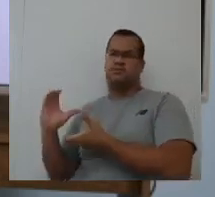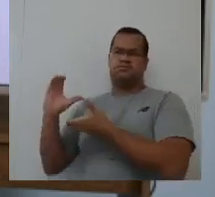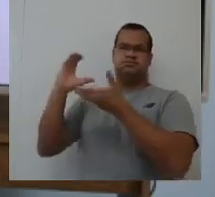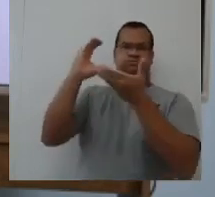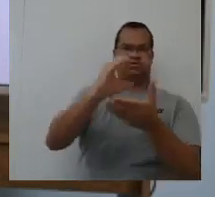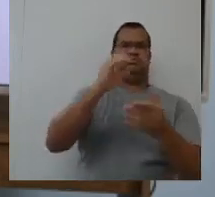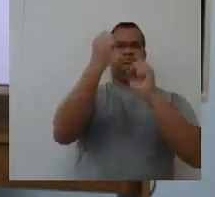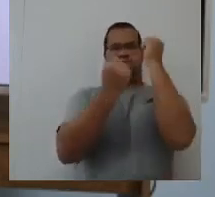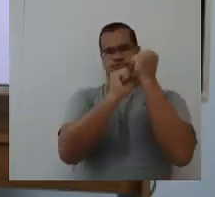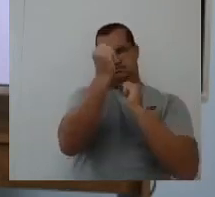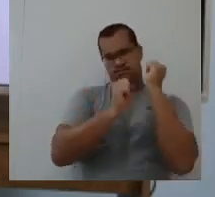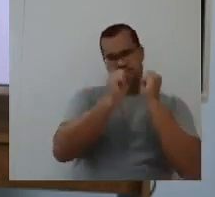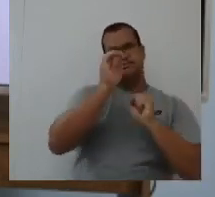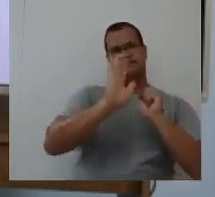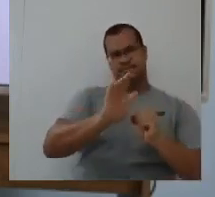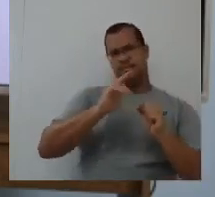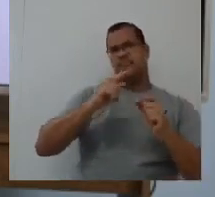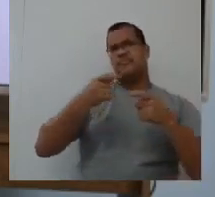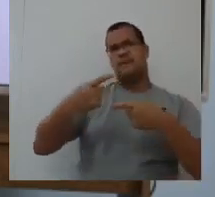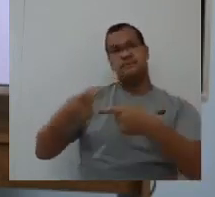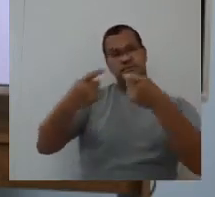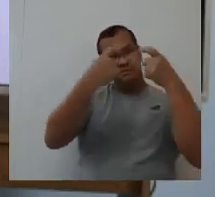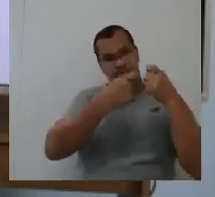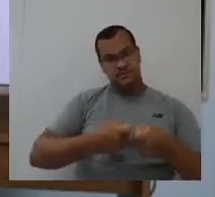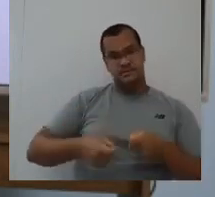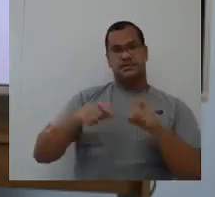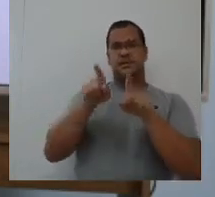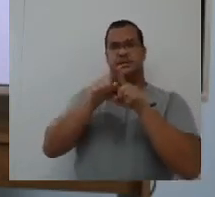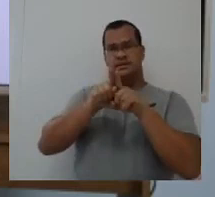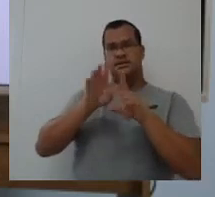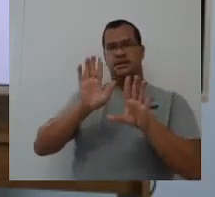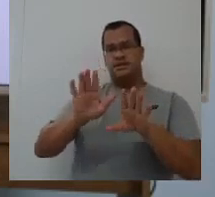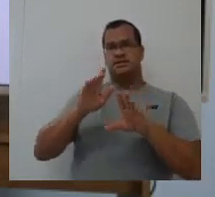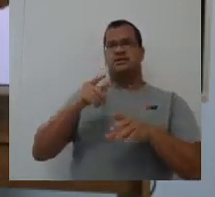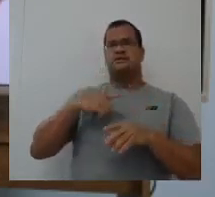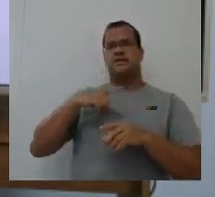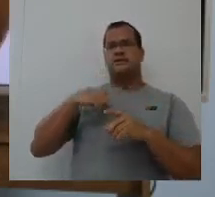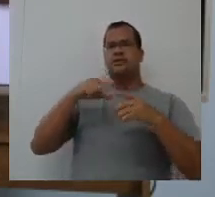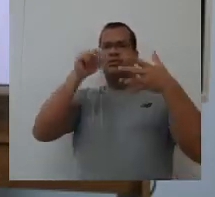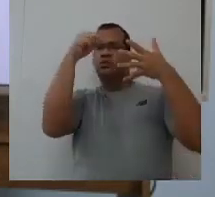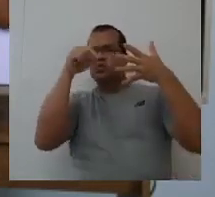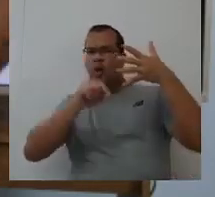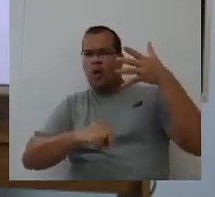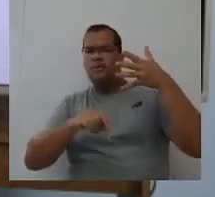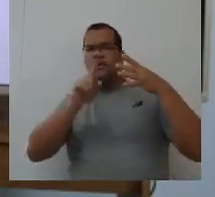Então percebam o que é que gera o conflito. Mais adiante eu vou correr lá para os tópicos,